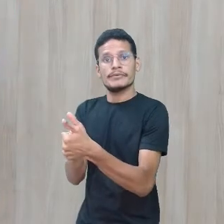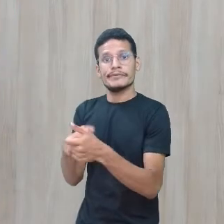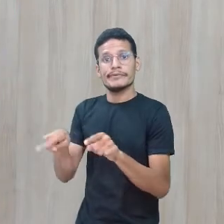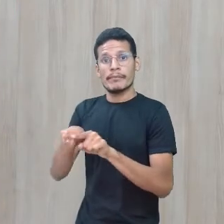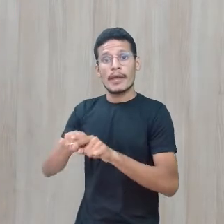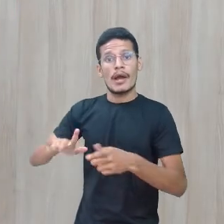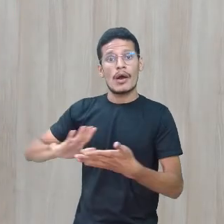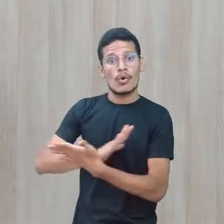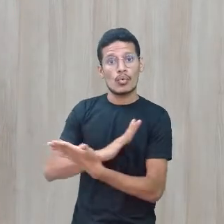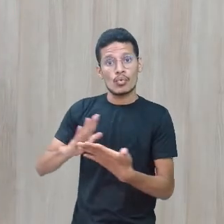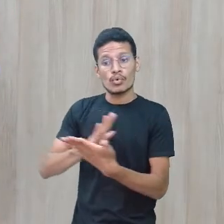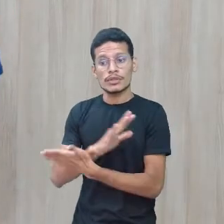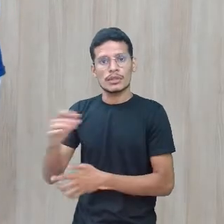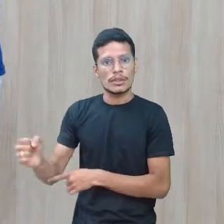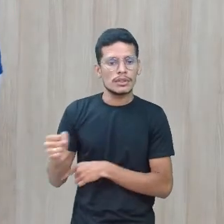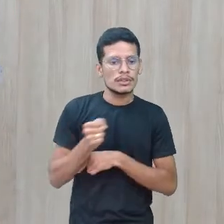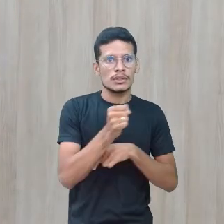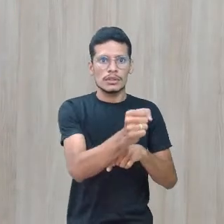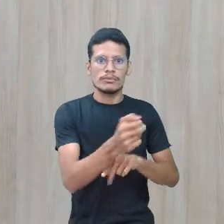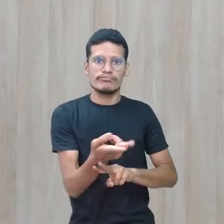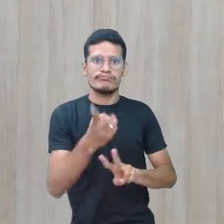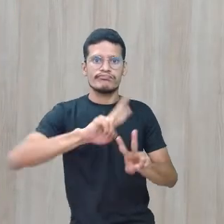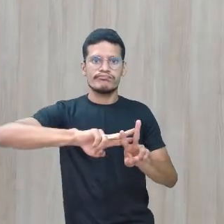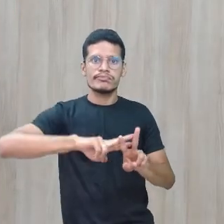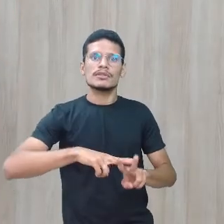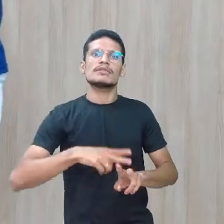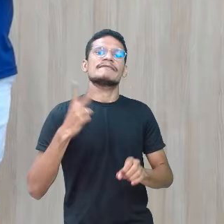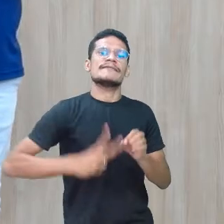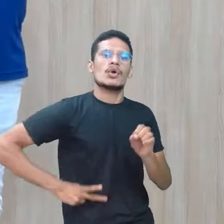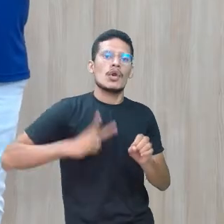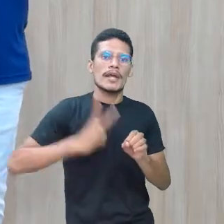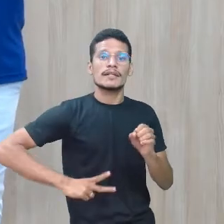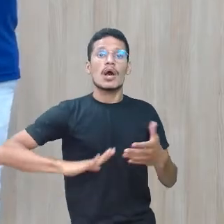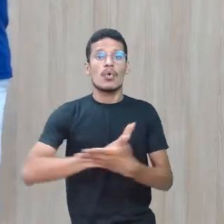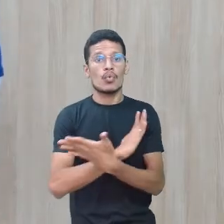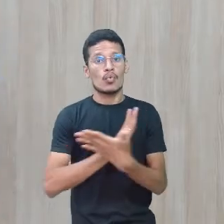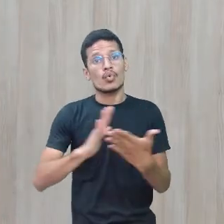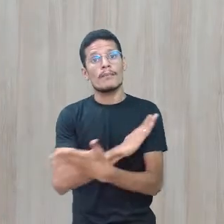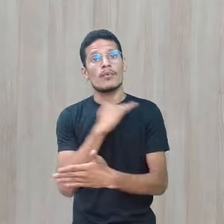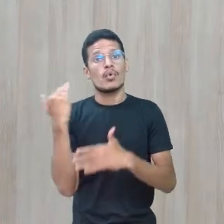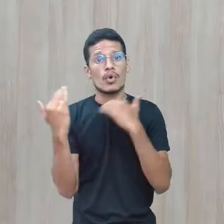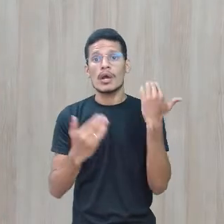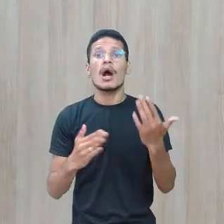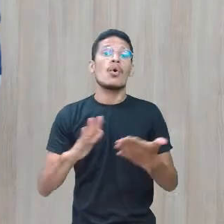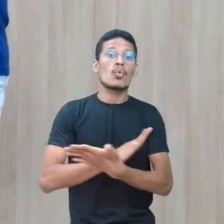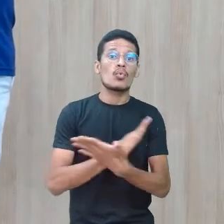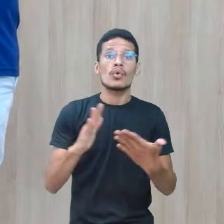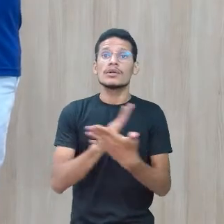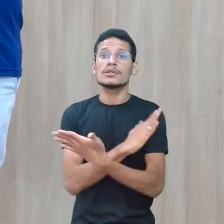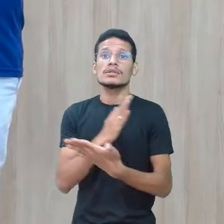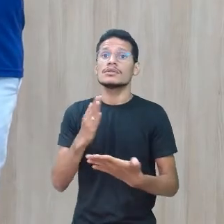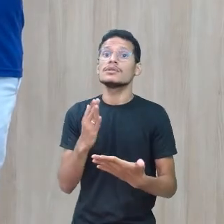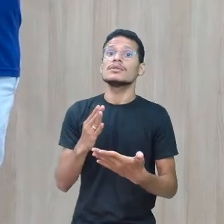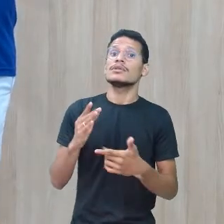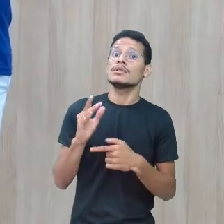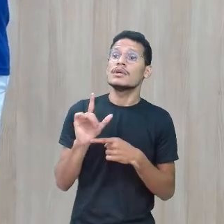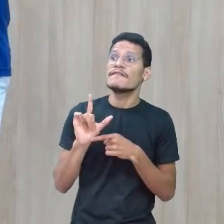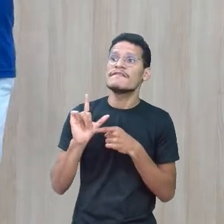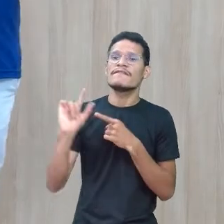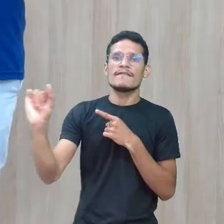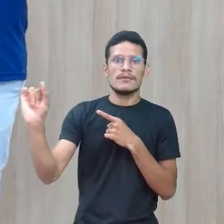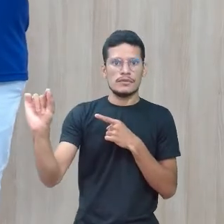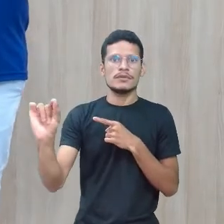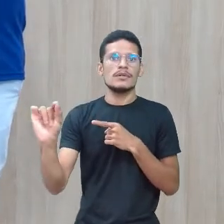essas pessoas eram levadas para serem torturadas, muitas morreram e muitas foram exiladas, ou seja, foram convidadas, né, a